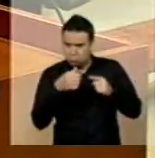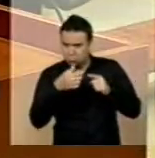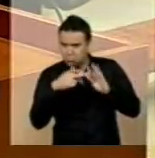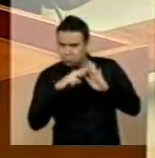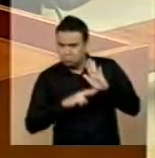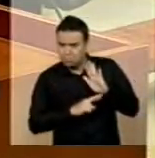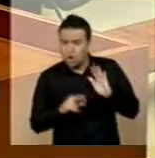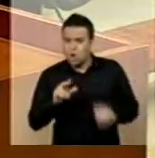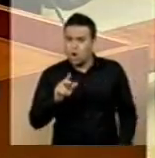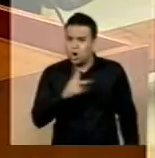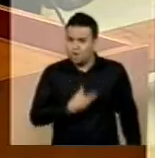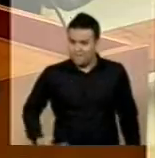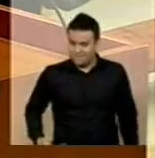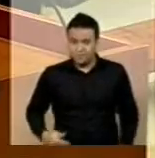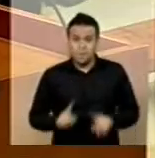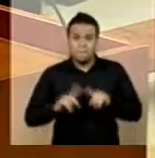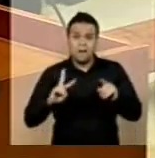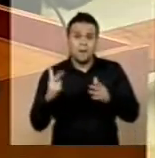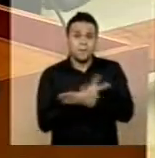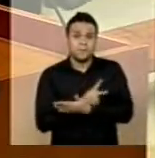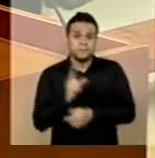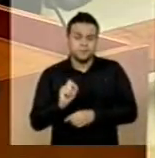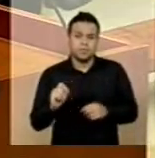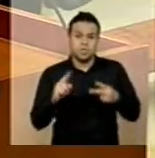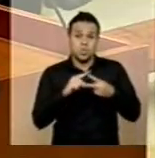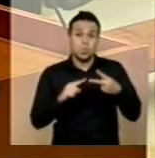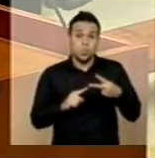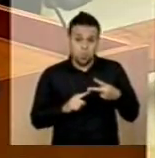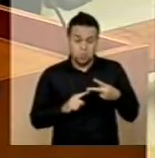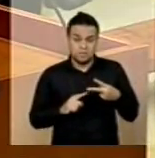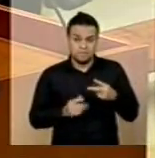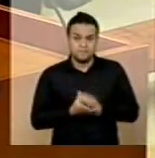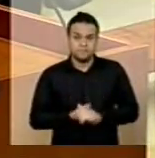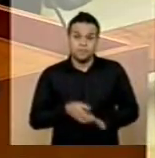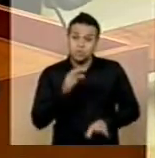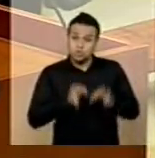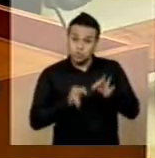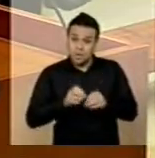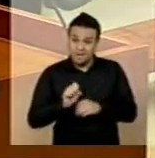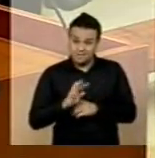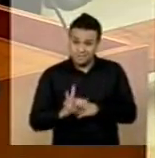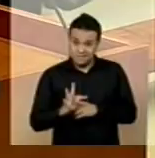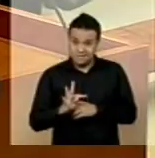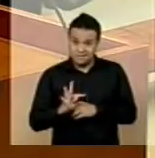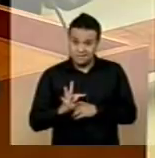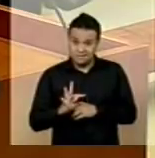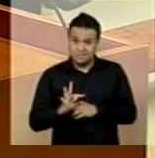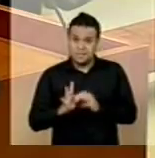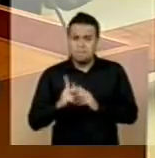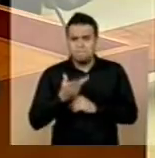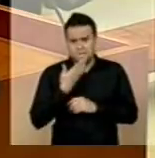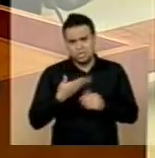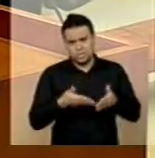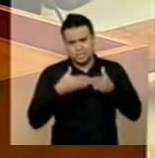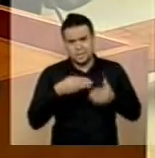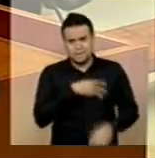o que aconteceu, então? Aconteceram duas fases na jurisprudência do Supremo. Pedindo licença ao ministro Celso